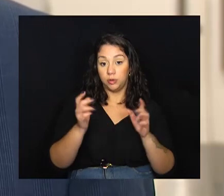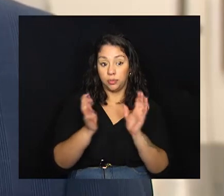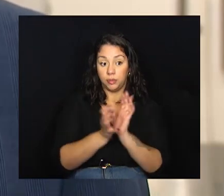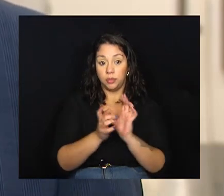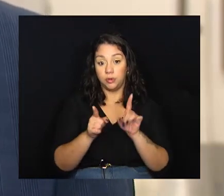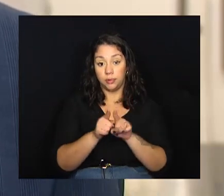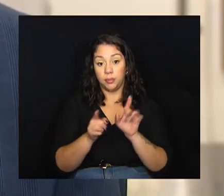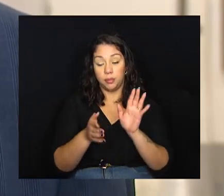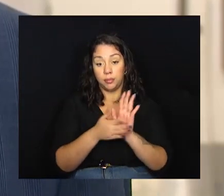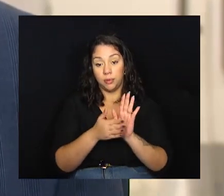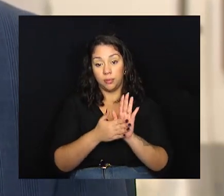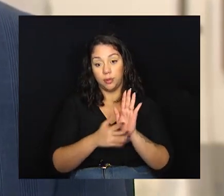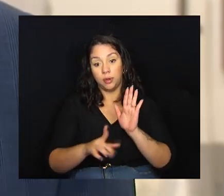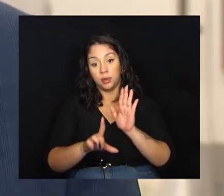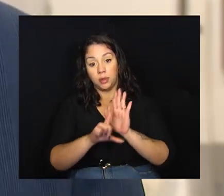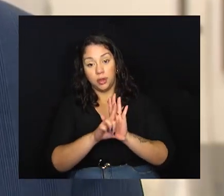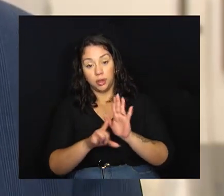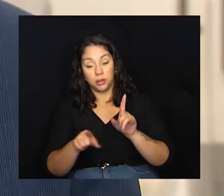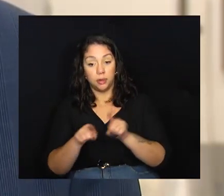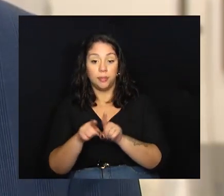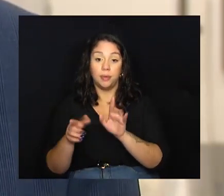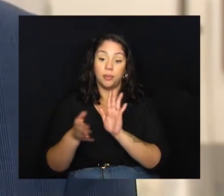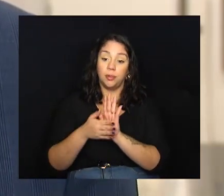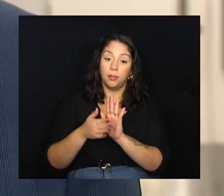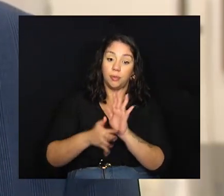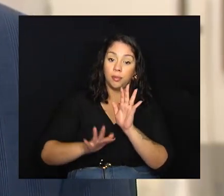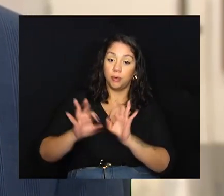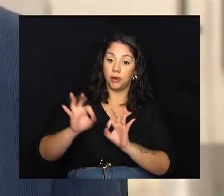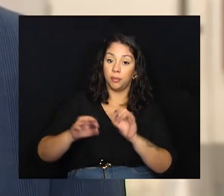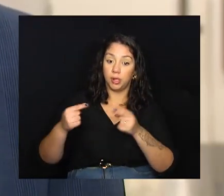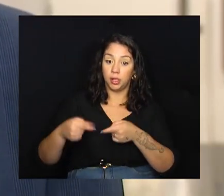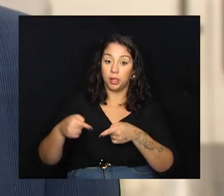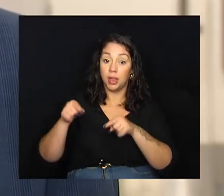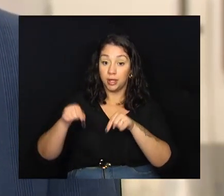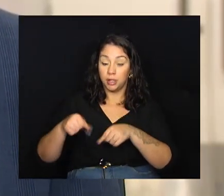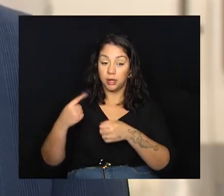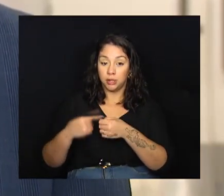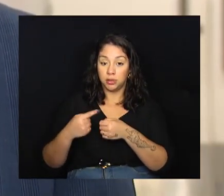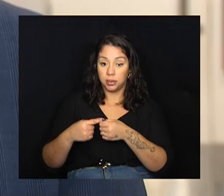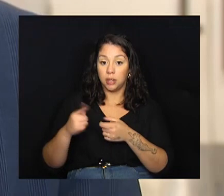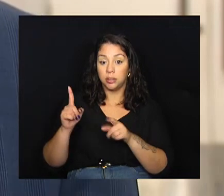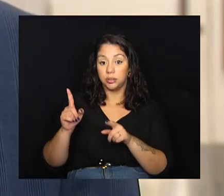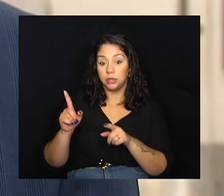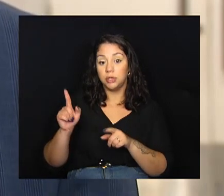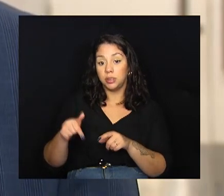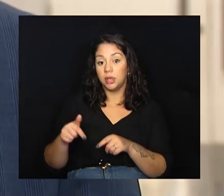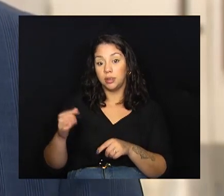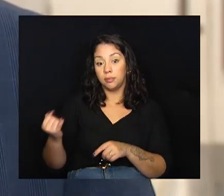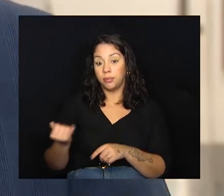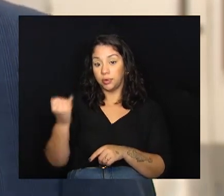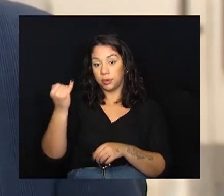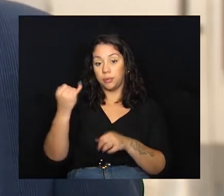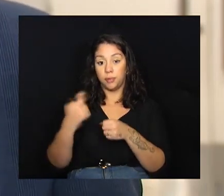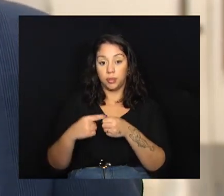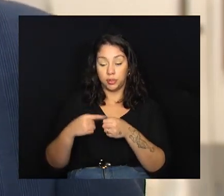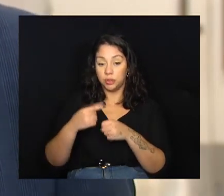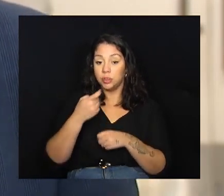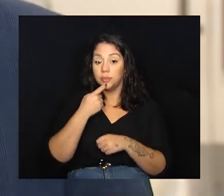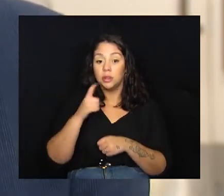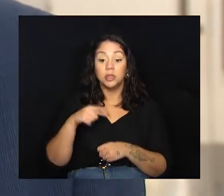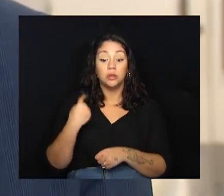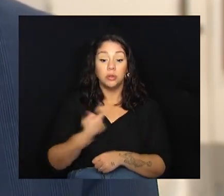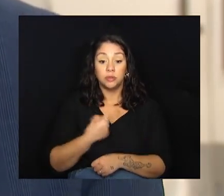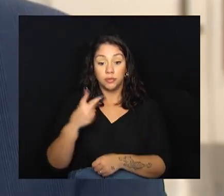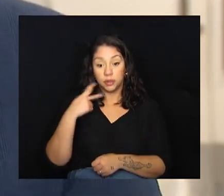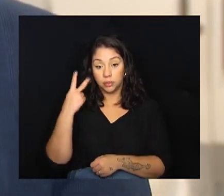né leis e propor é programas na cidade que possam ser de grande relevância para o município e nós como os